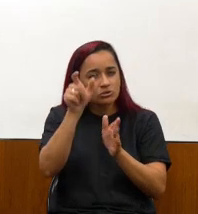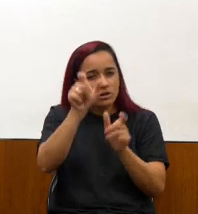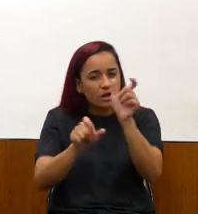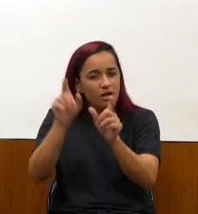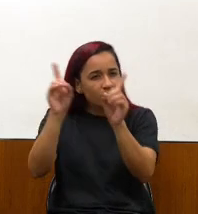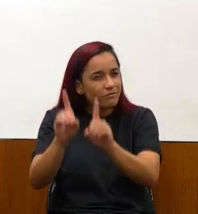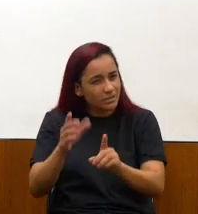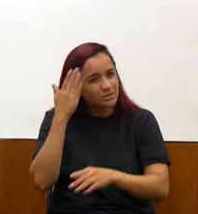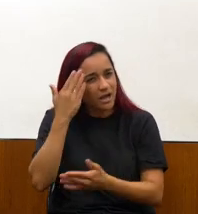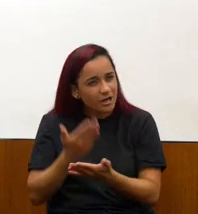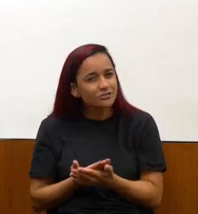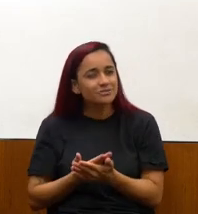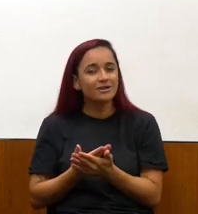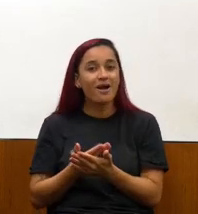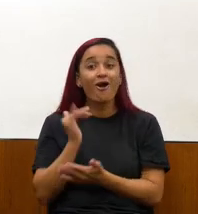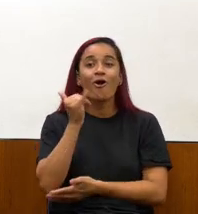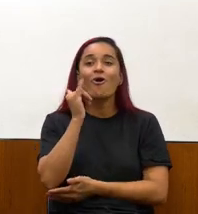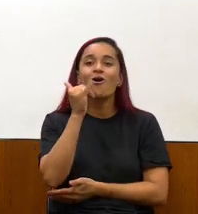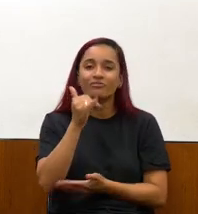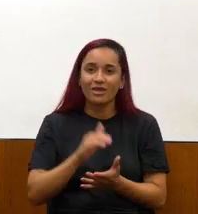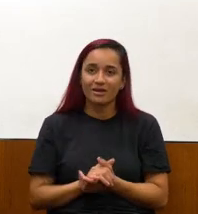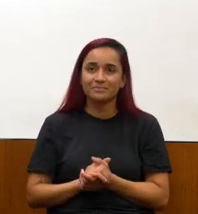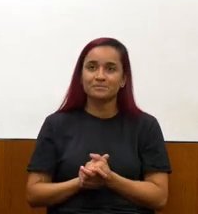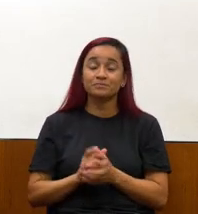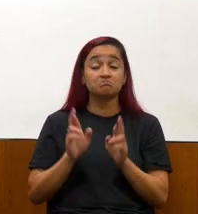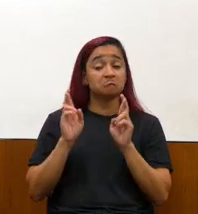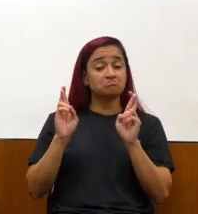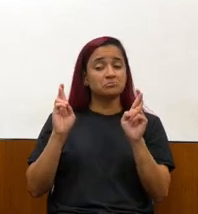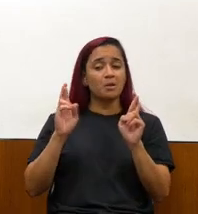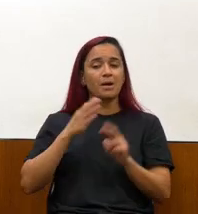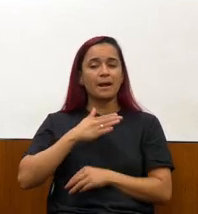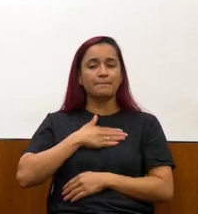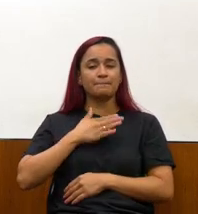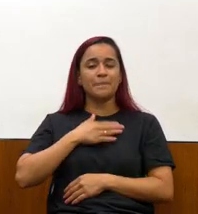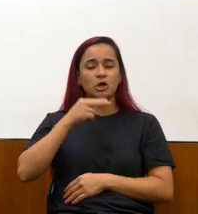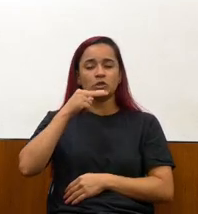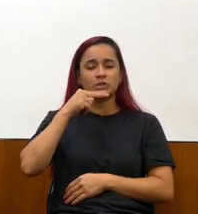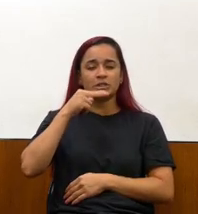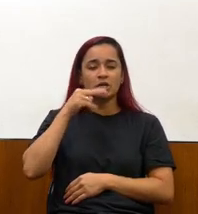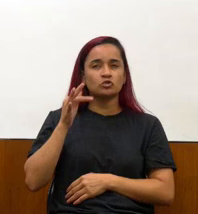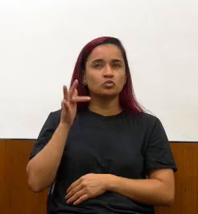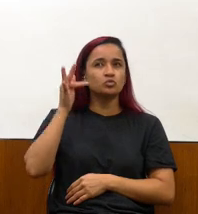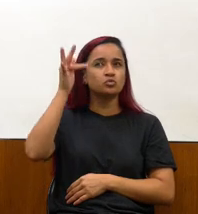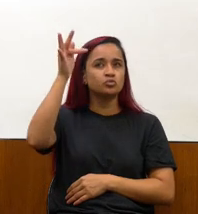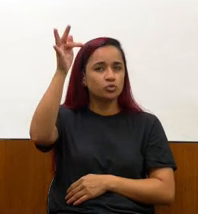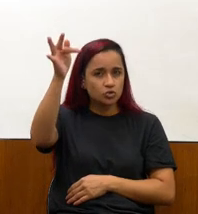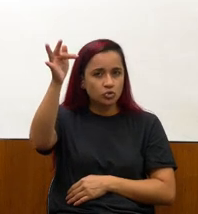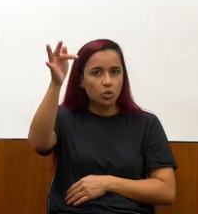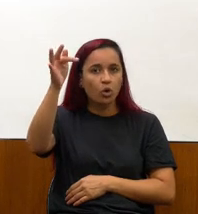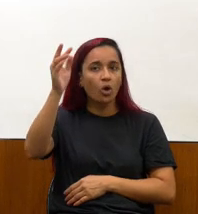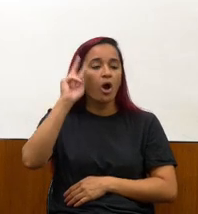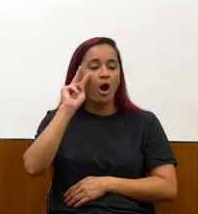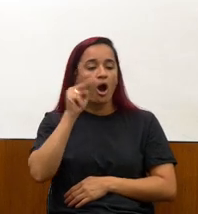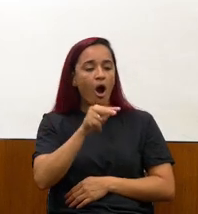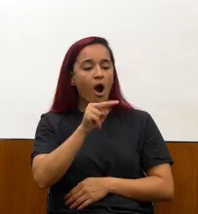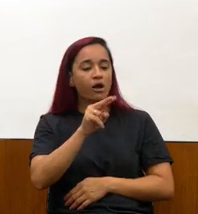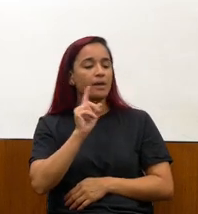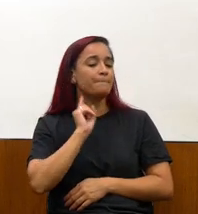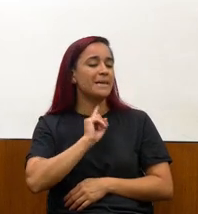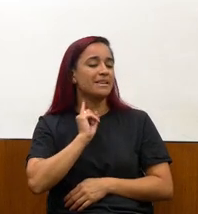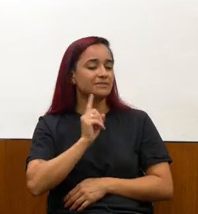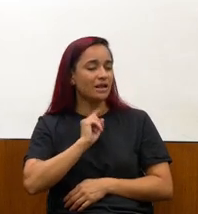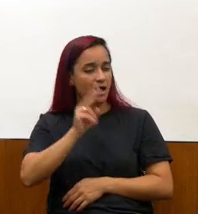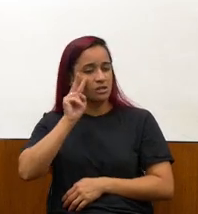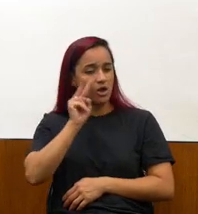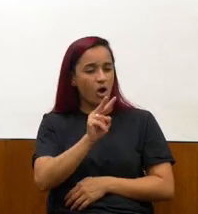a disso. Que os meus netos possam olhar para essa Belo Horizonte de hoje, para essa Minas Gerais de 2023, e rir, e